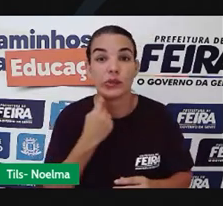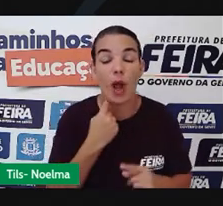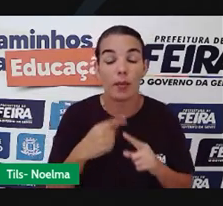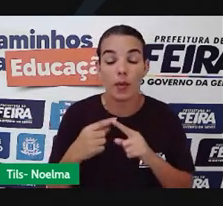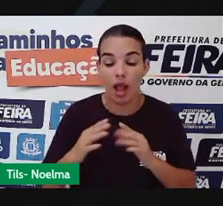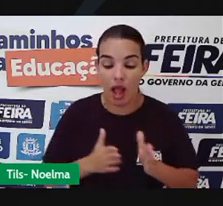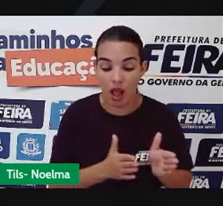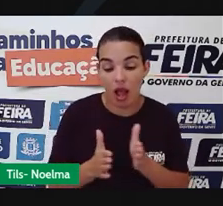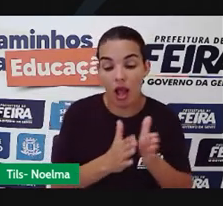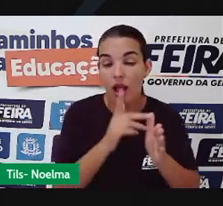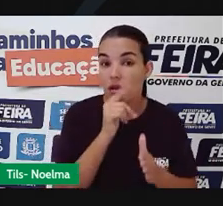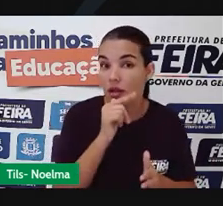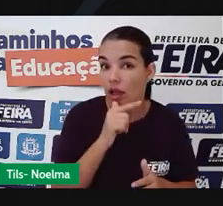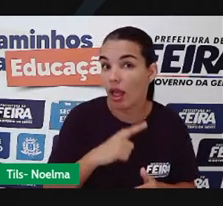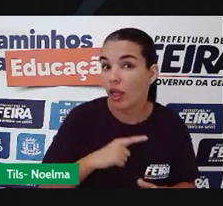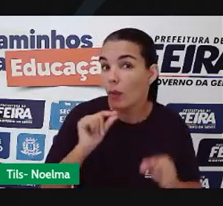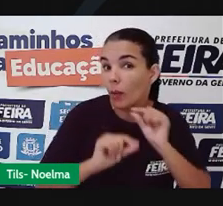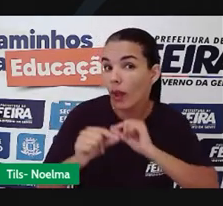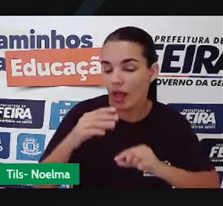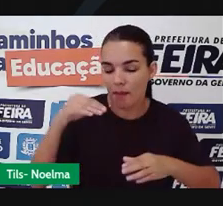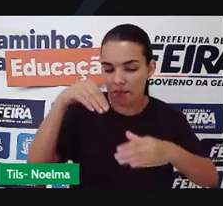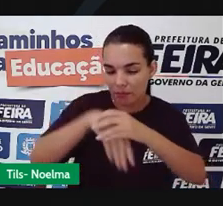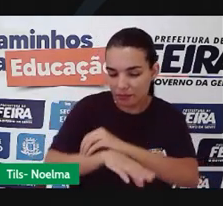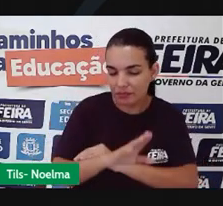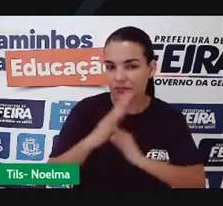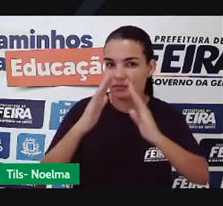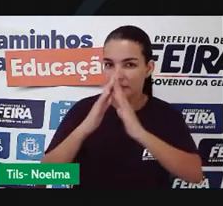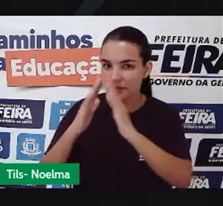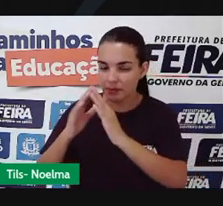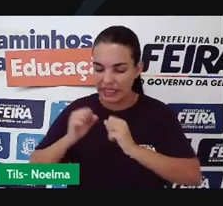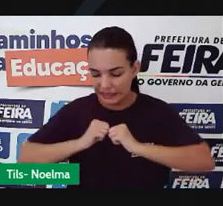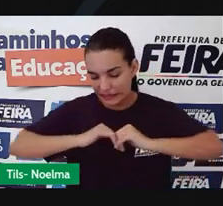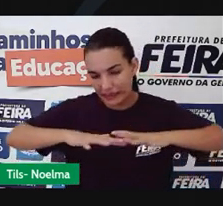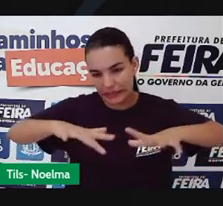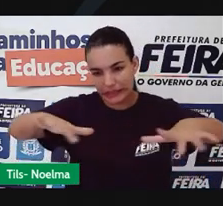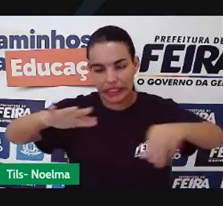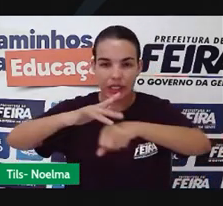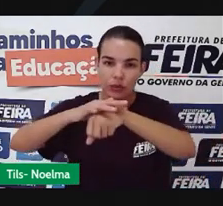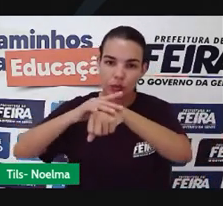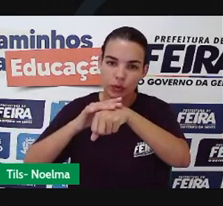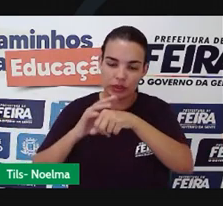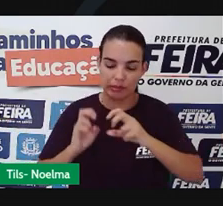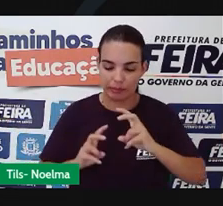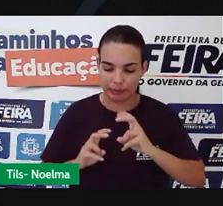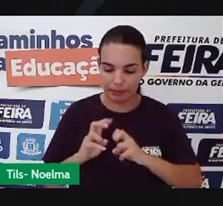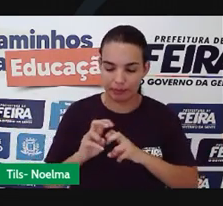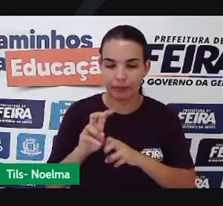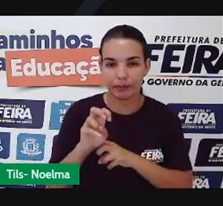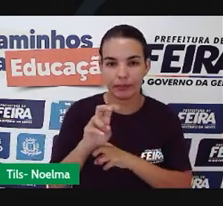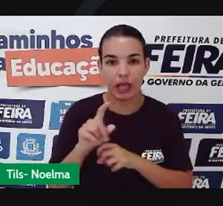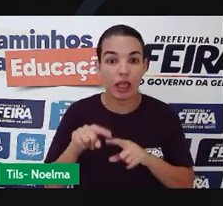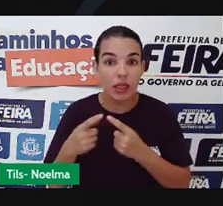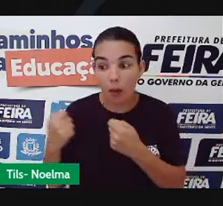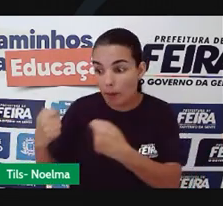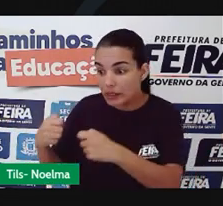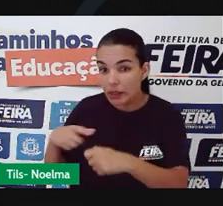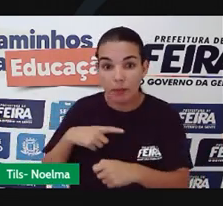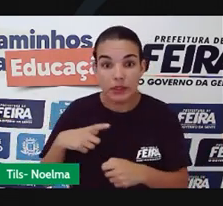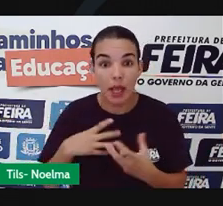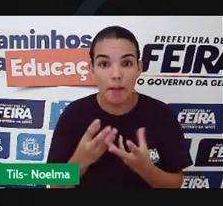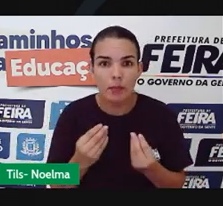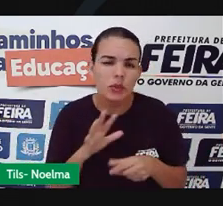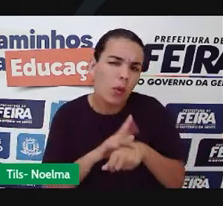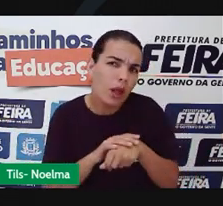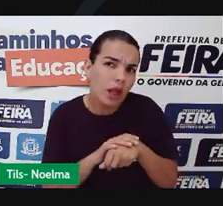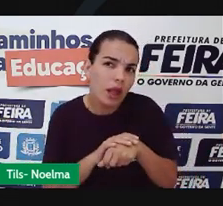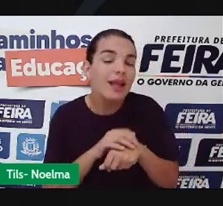dos rios e moradia de muitos micro-organismos que espalham doenças o uau Então temos que tomar muito cuidado com a